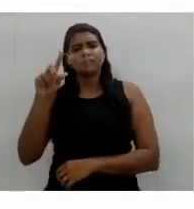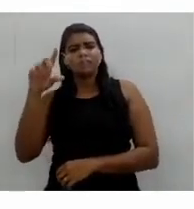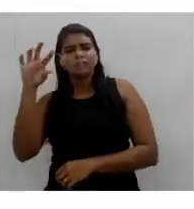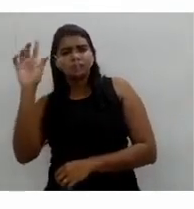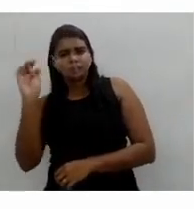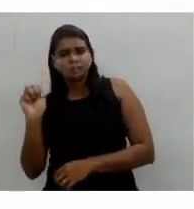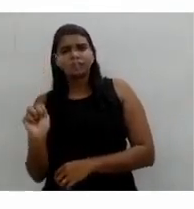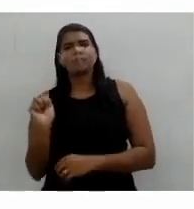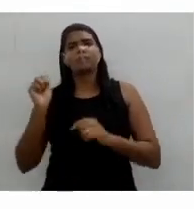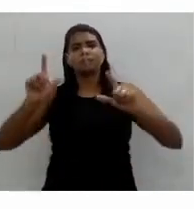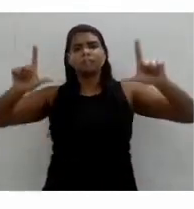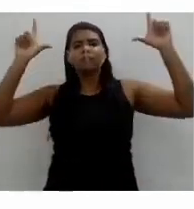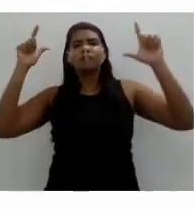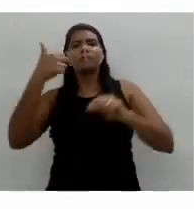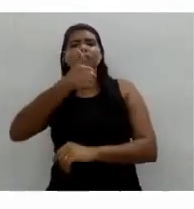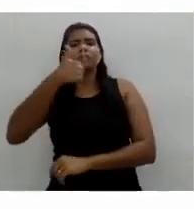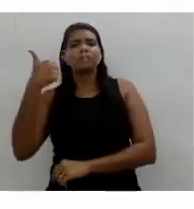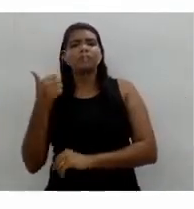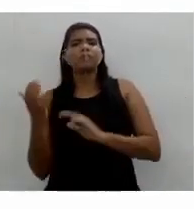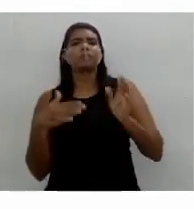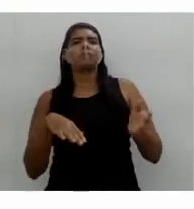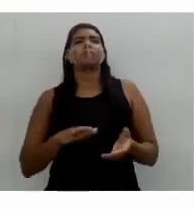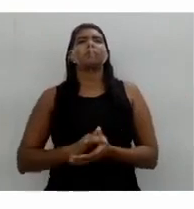na imagem, primeiro, o Neil